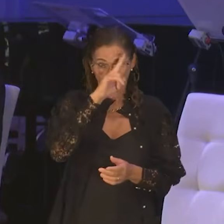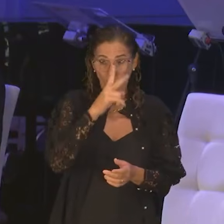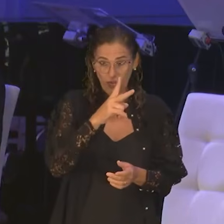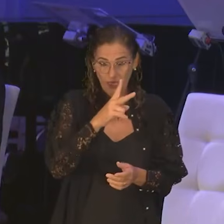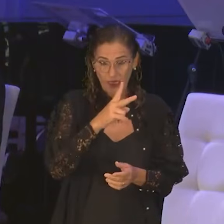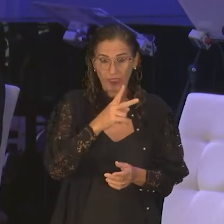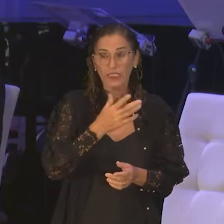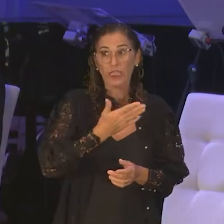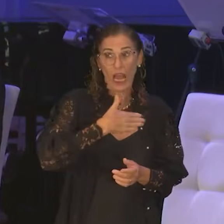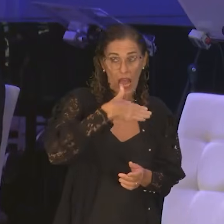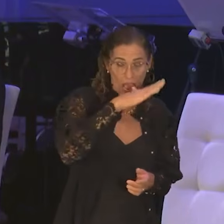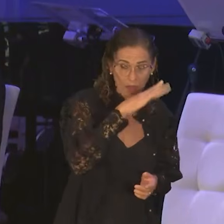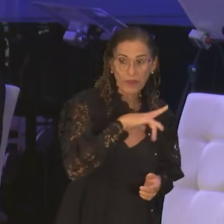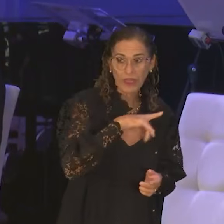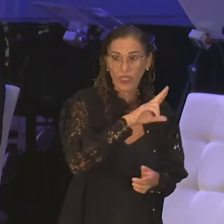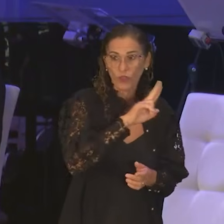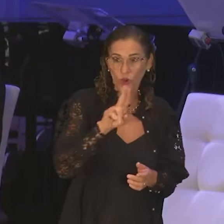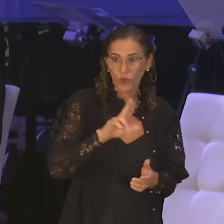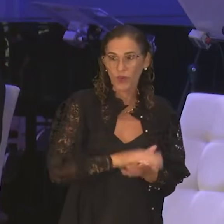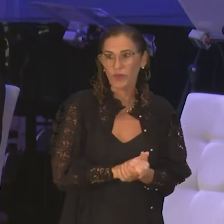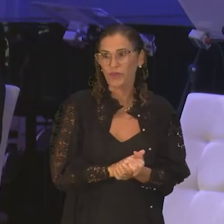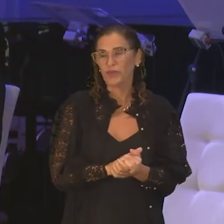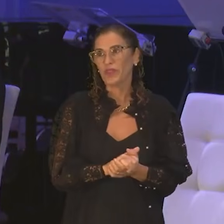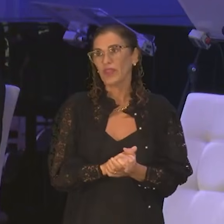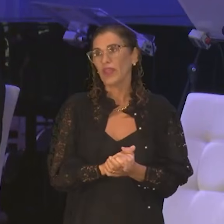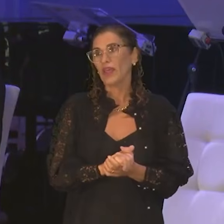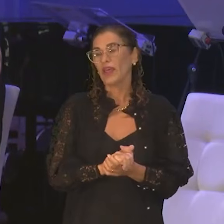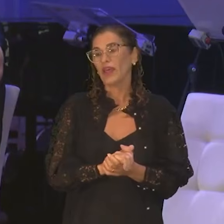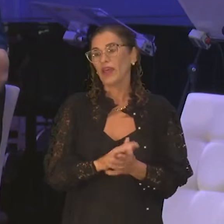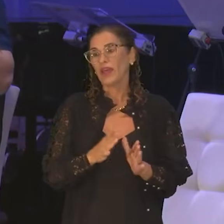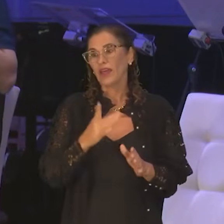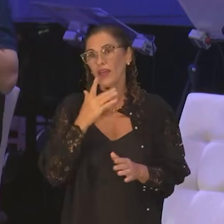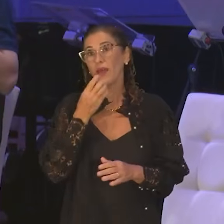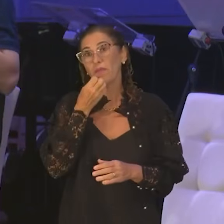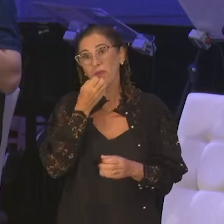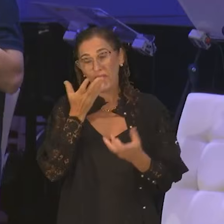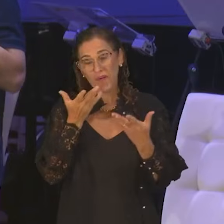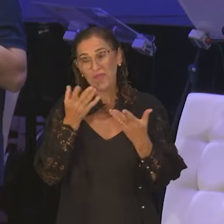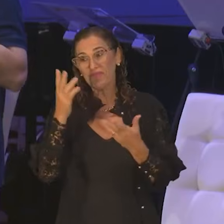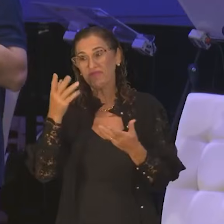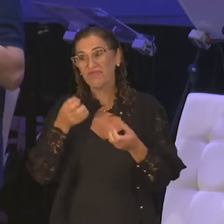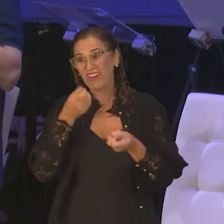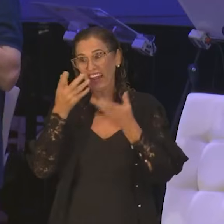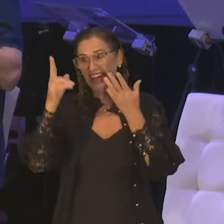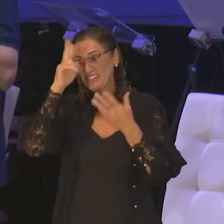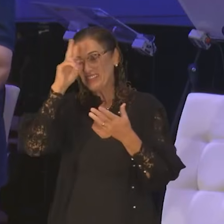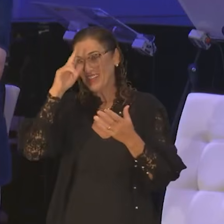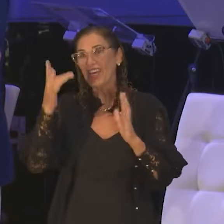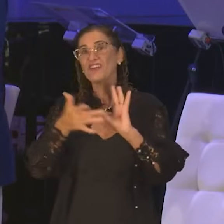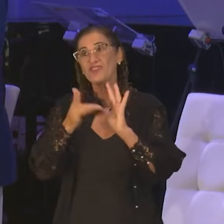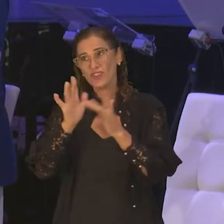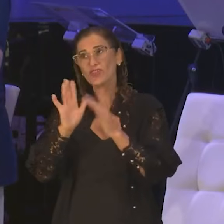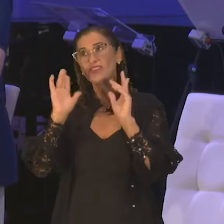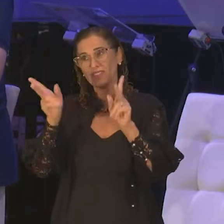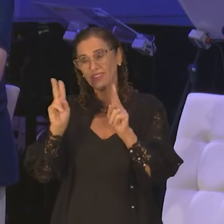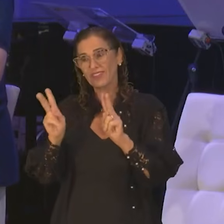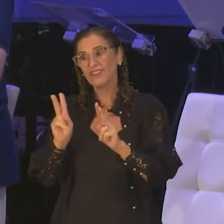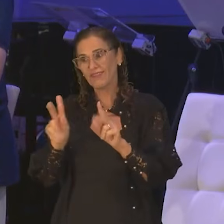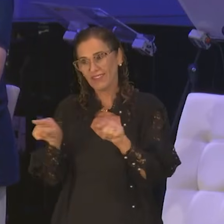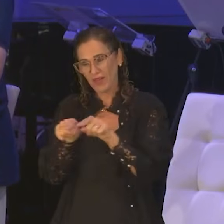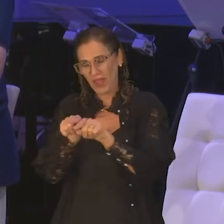todo. Nós não podemos pegar disso como uma verdade, mas é bom contar histórias, né? Porque Jesus também contava